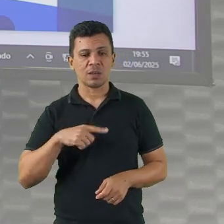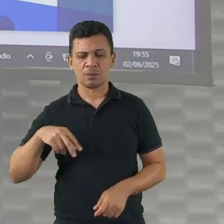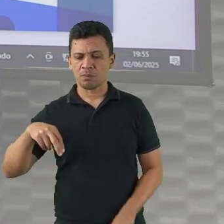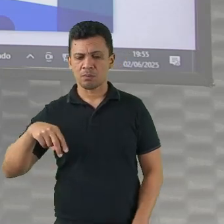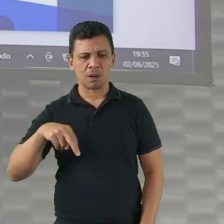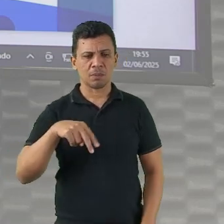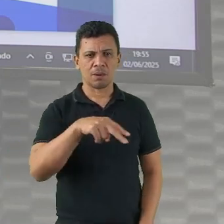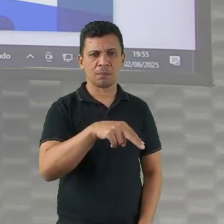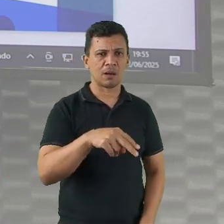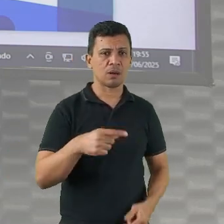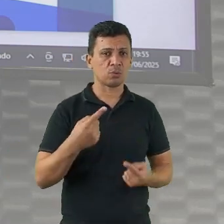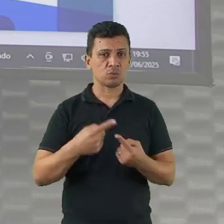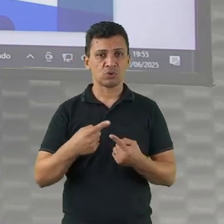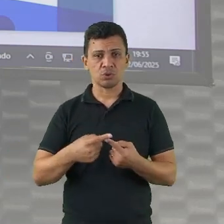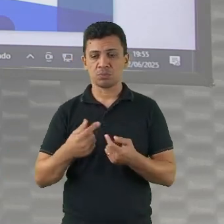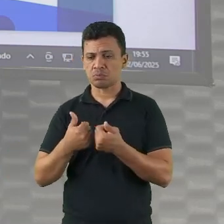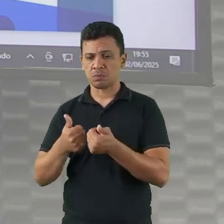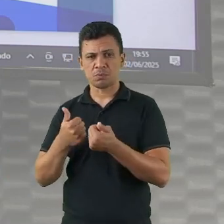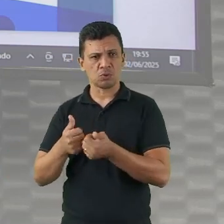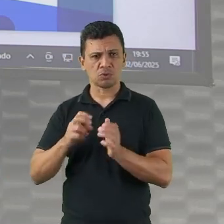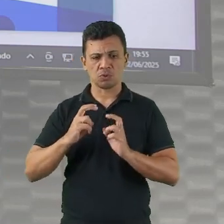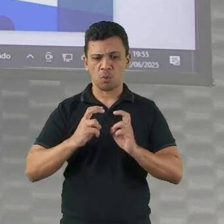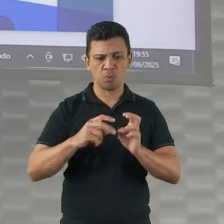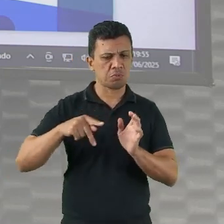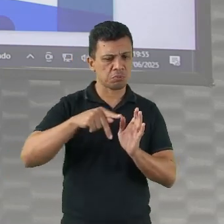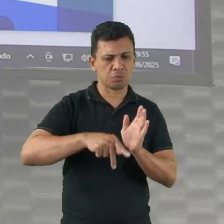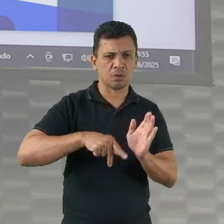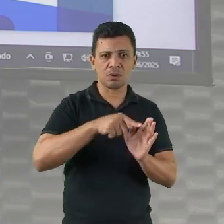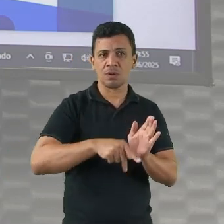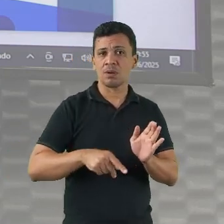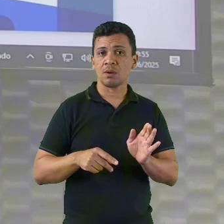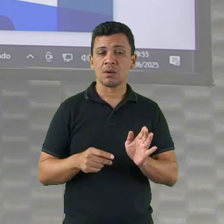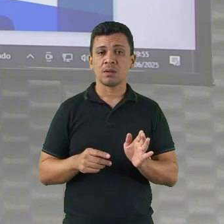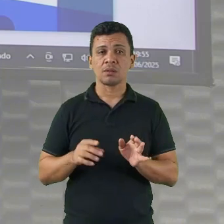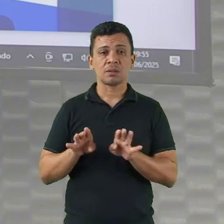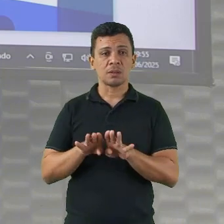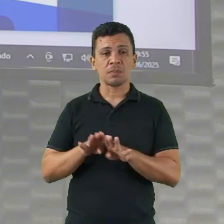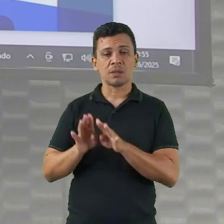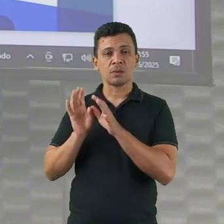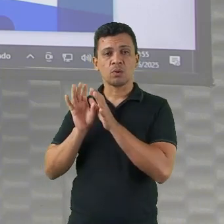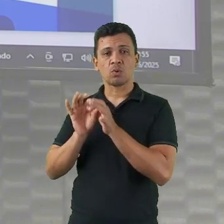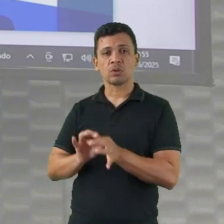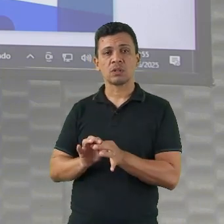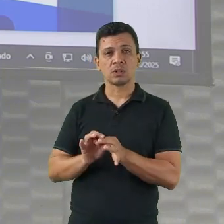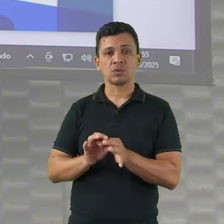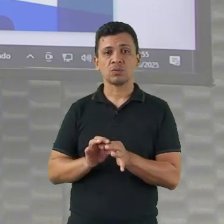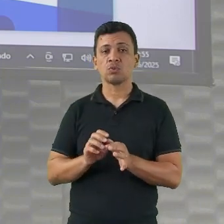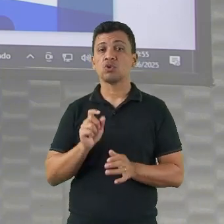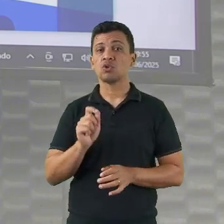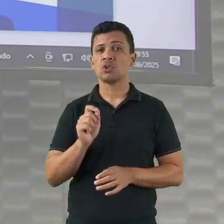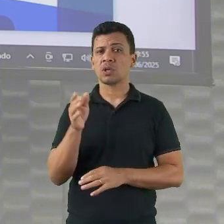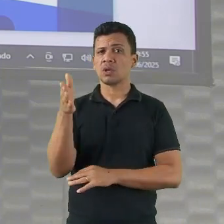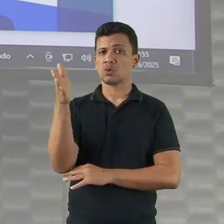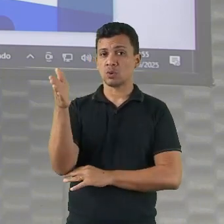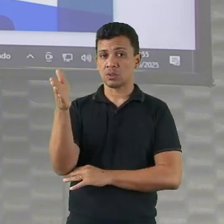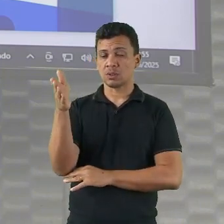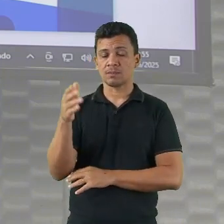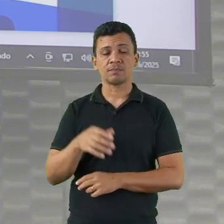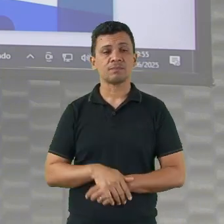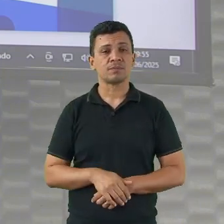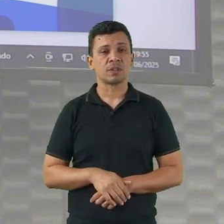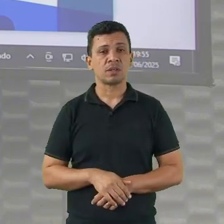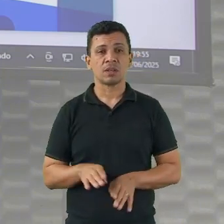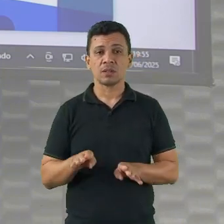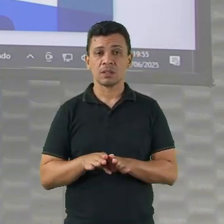o transporte. Já falamos de contextos específicos, por exemplo, de hotel. E tratamos em